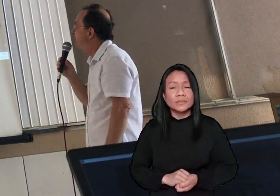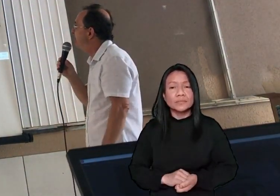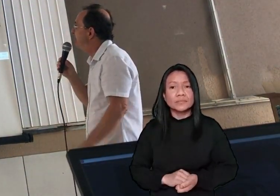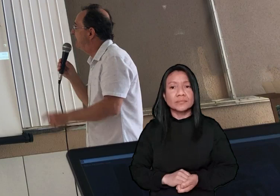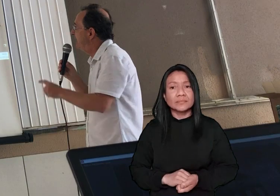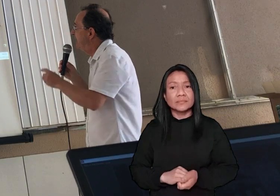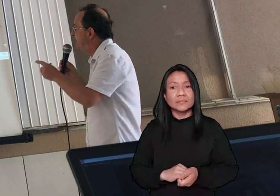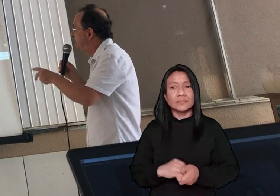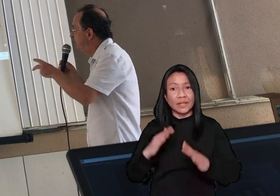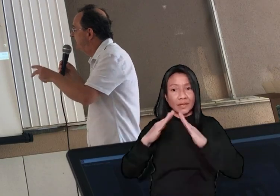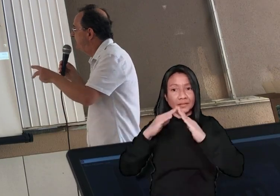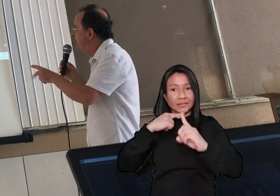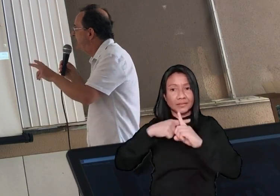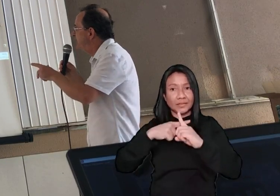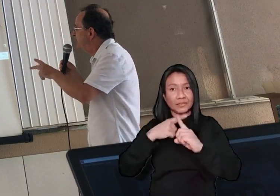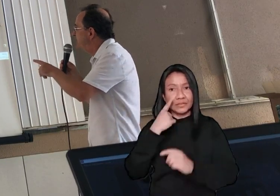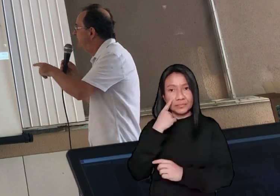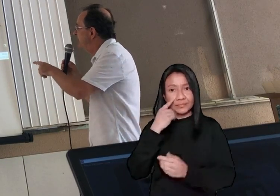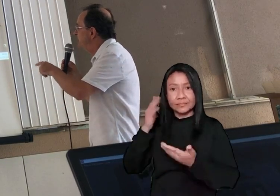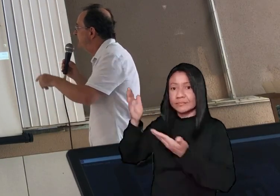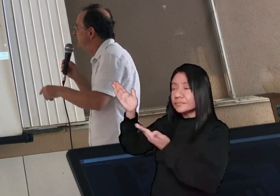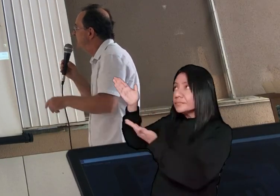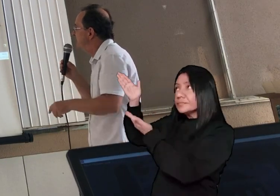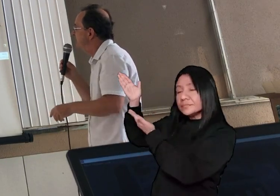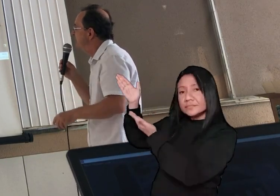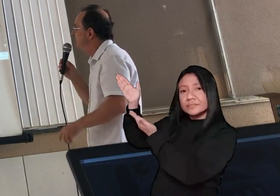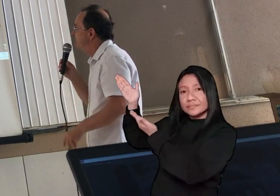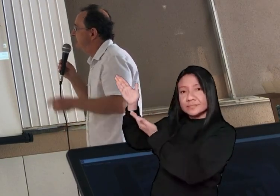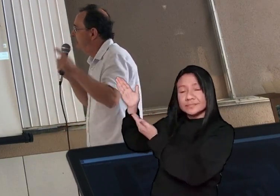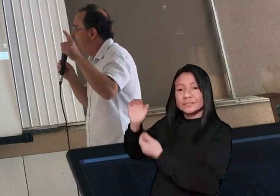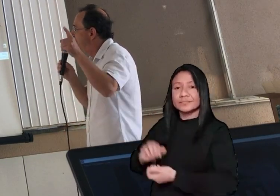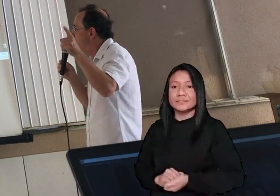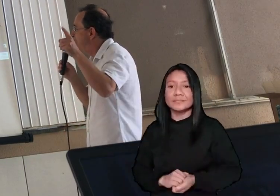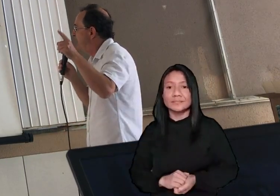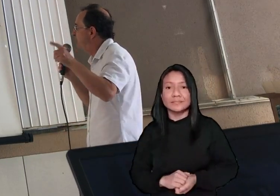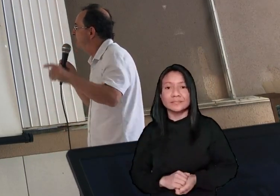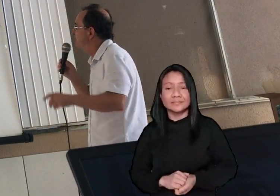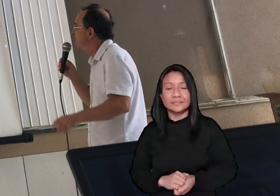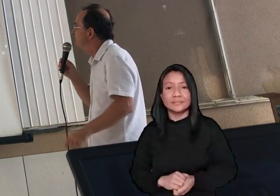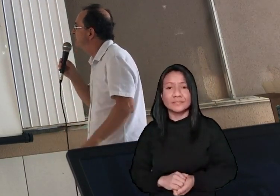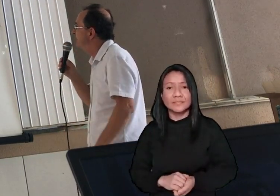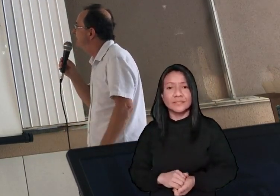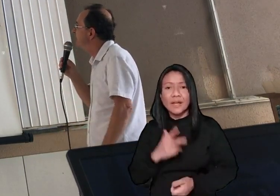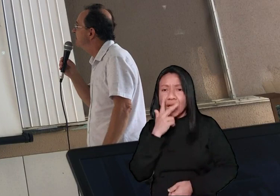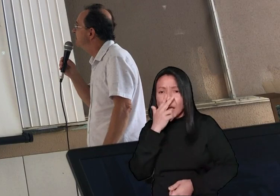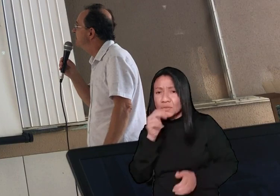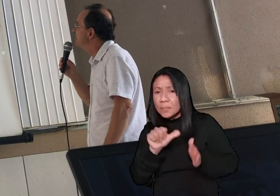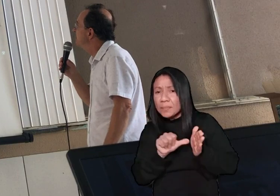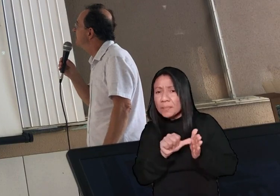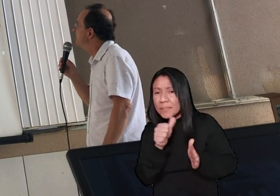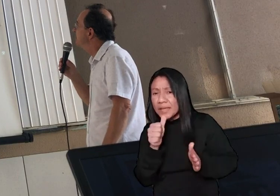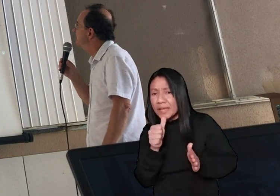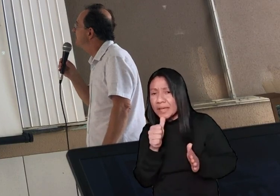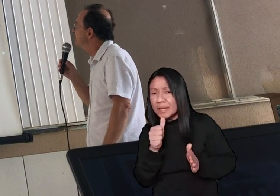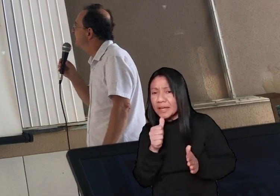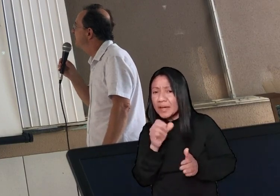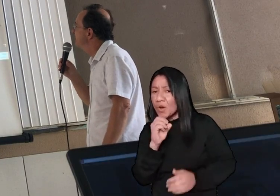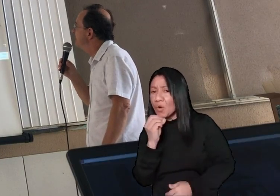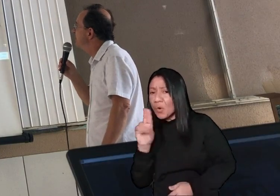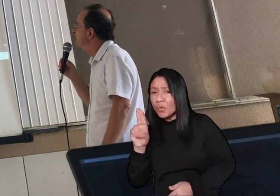Acho que é a primeira ou segunda igreja aqui no centro. Tá?